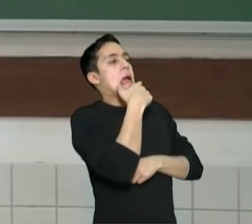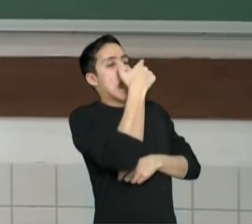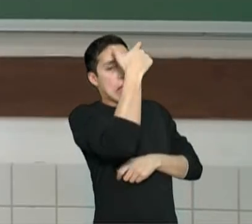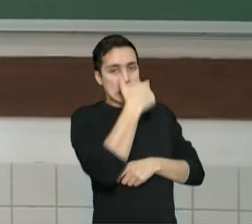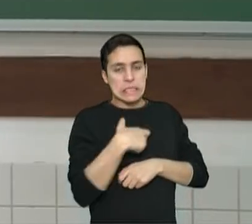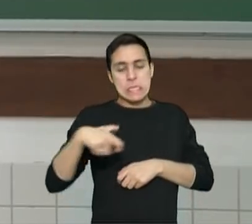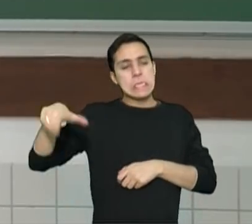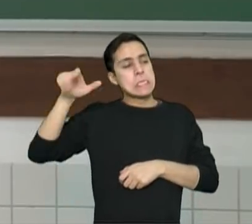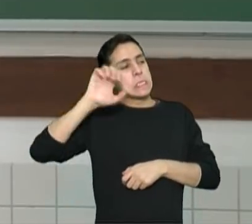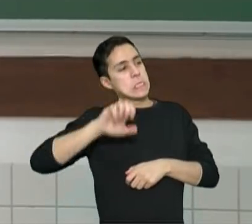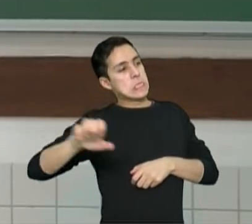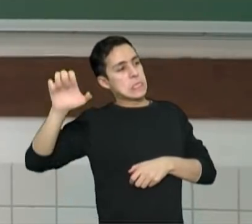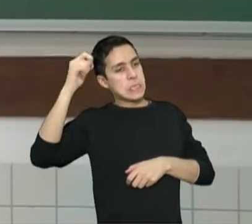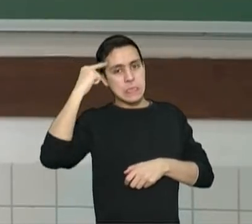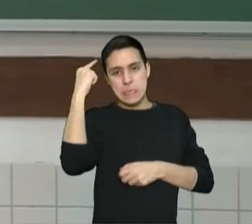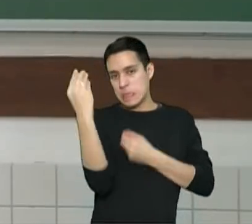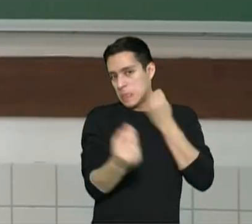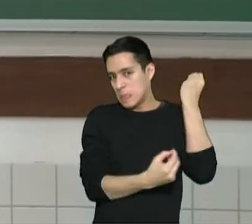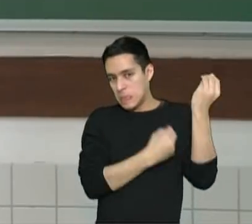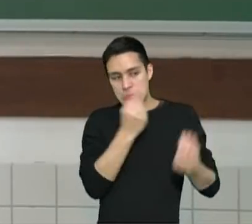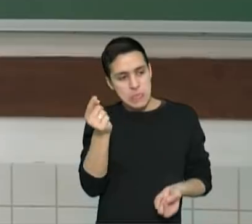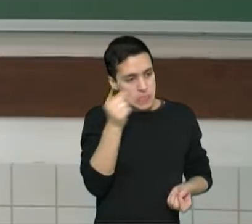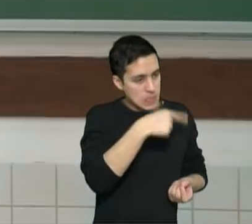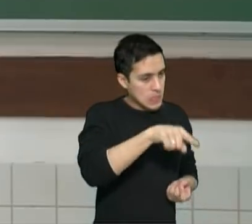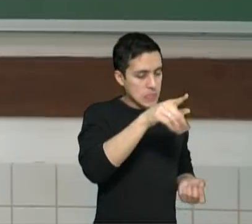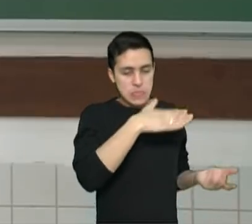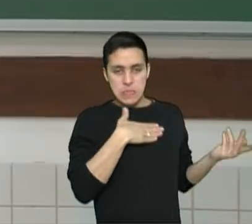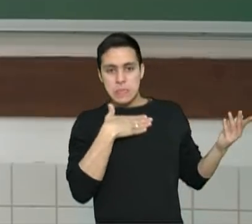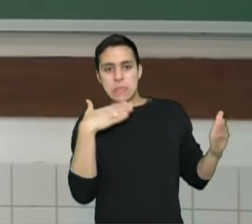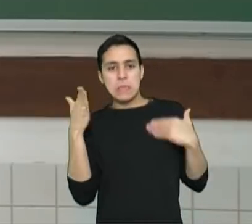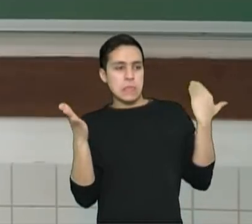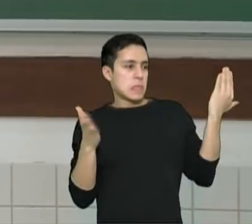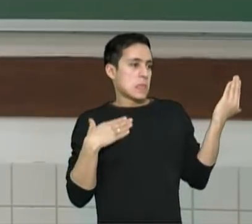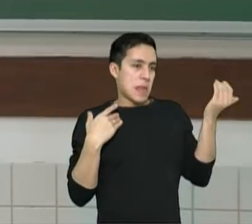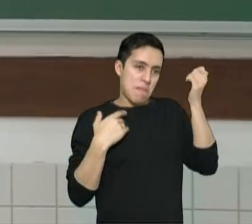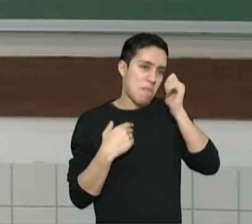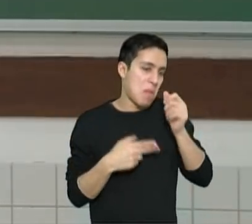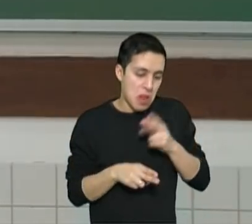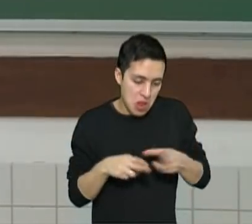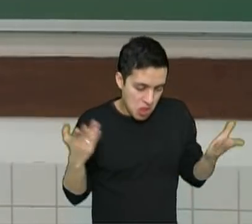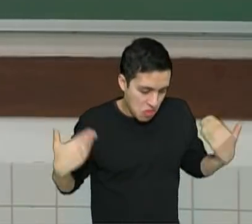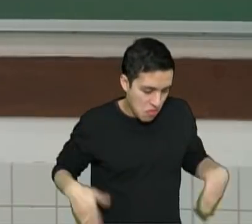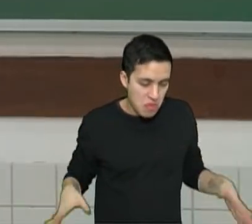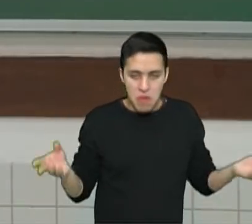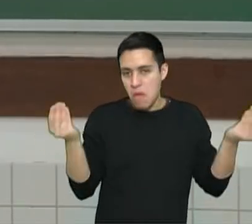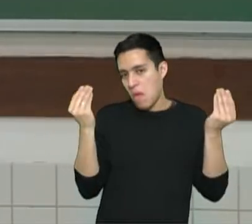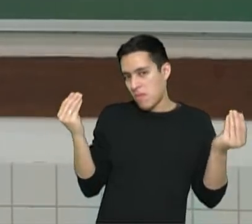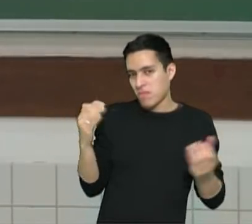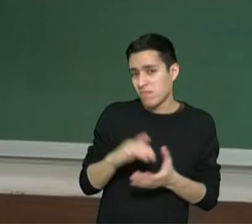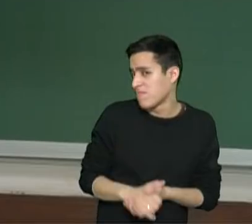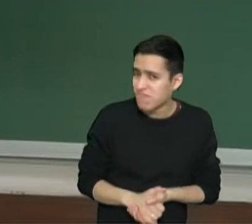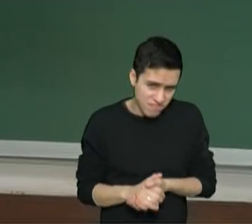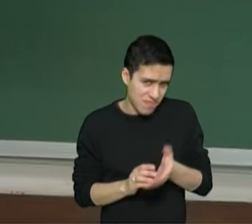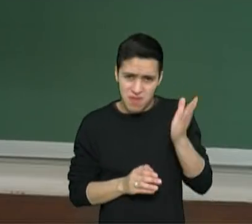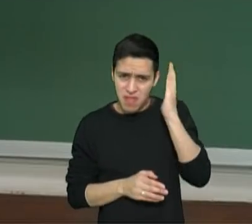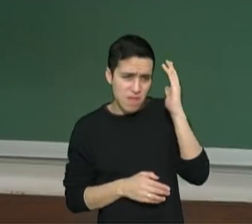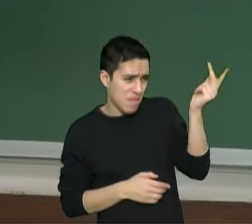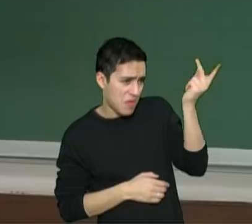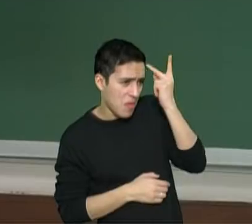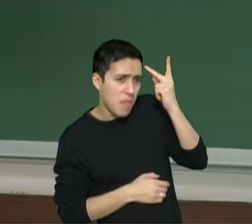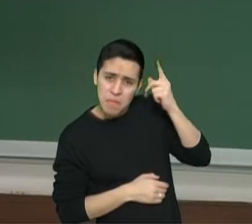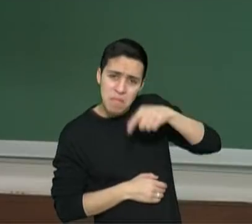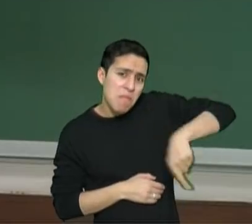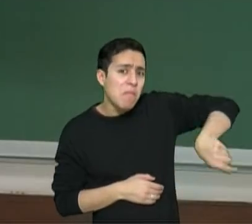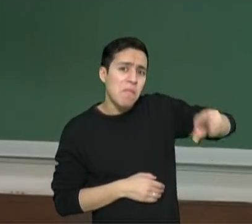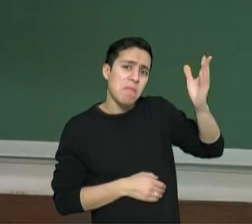os europeus, para eles, seria muito chocante, né, se a Índia tivesse nua, e a gente sabe que ela estaria, né?